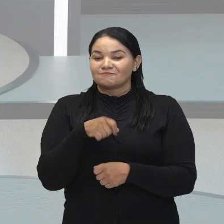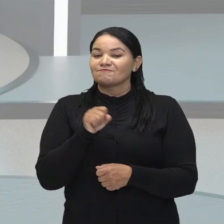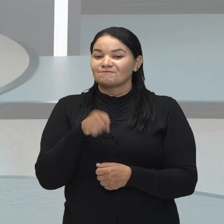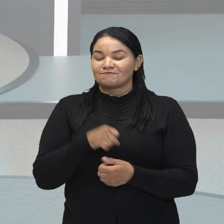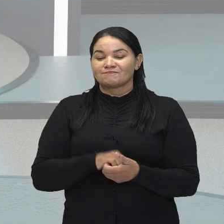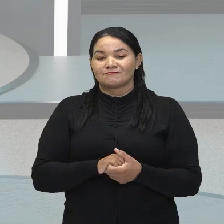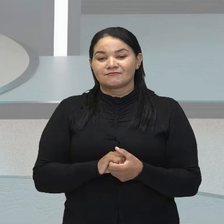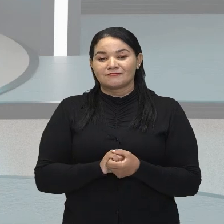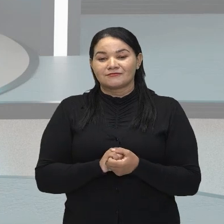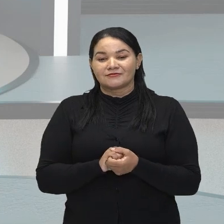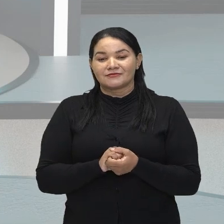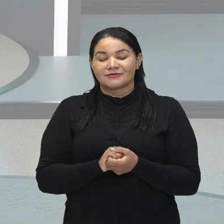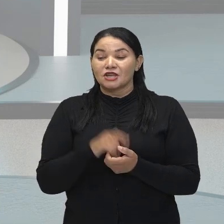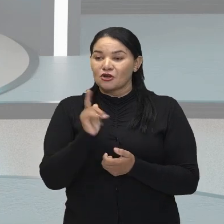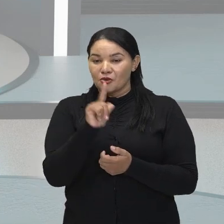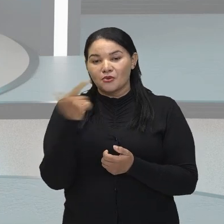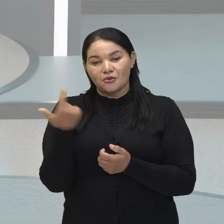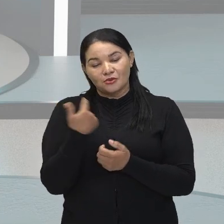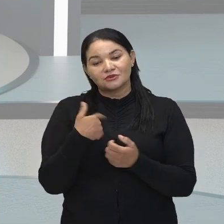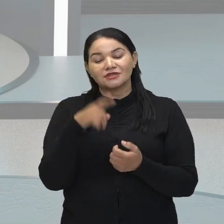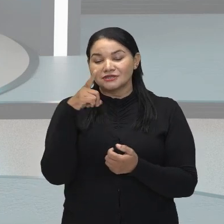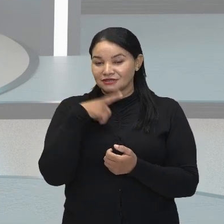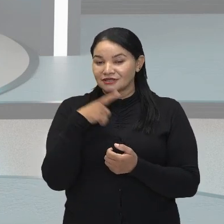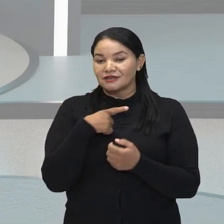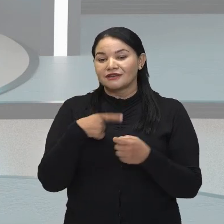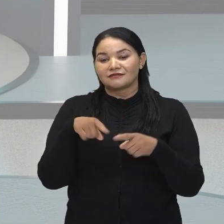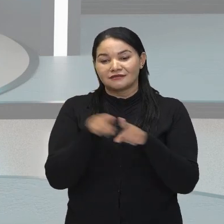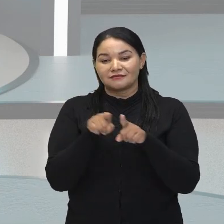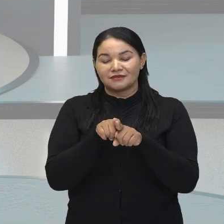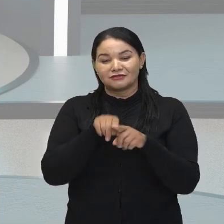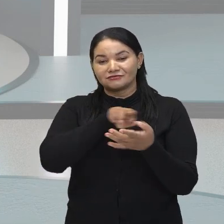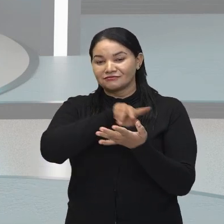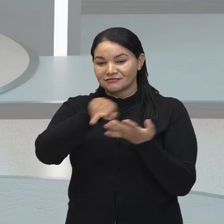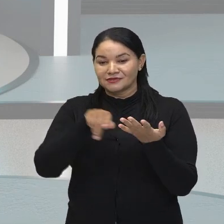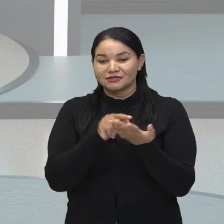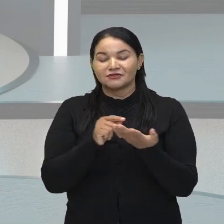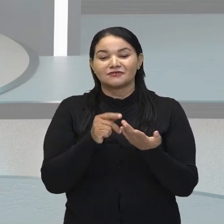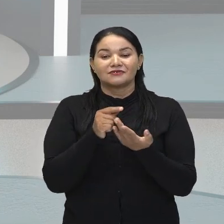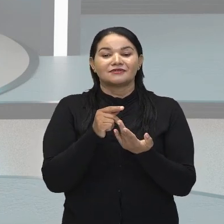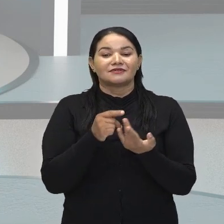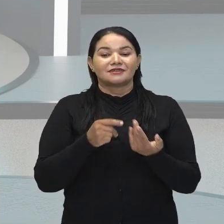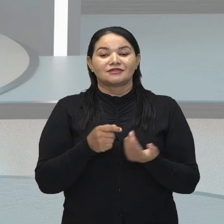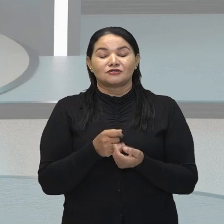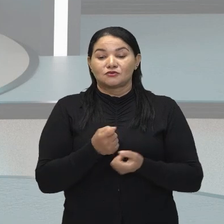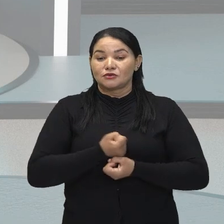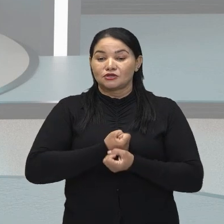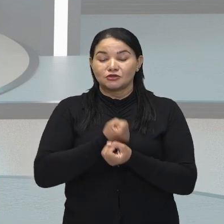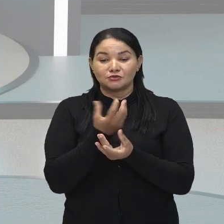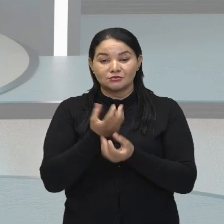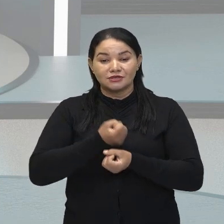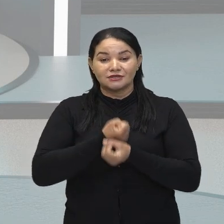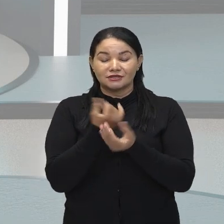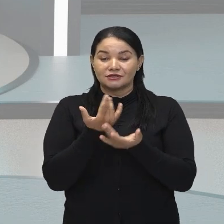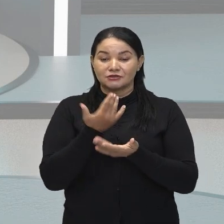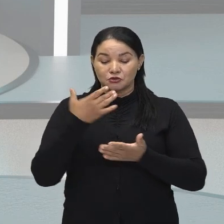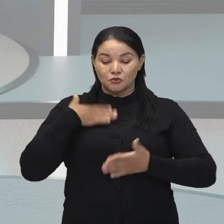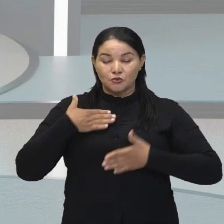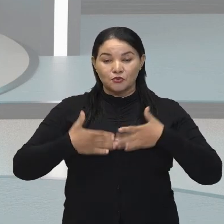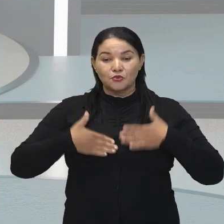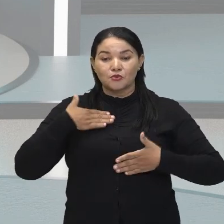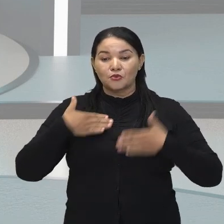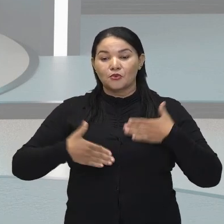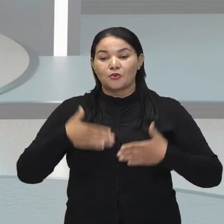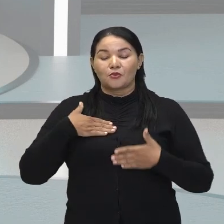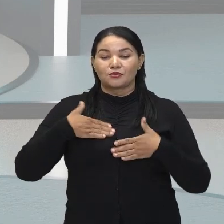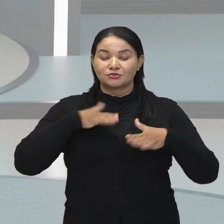quer dizer que as outras não tenham. Pelo contrário, quando falamos de expressar com o corpo, estamos